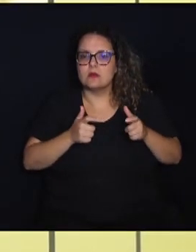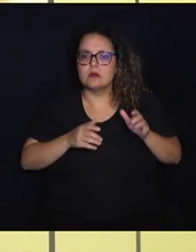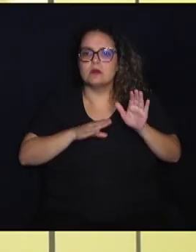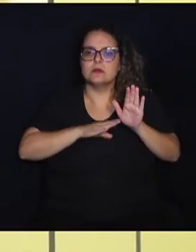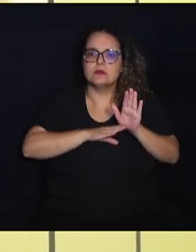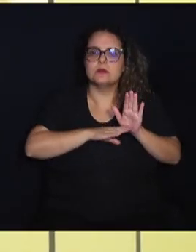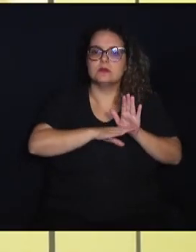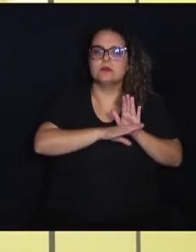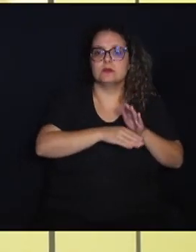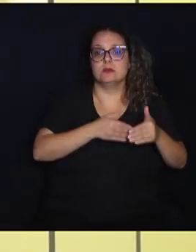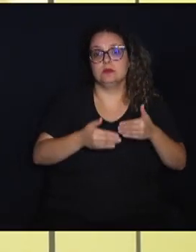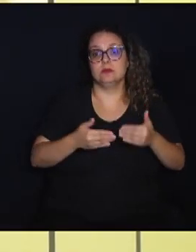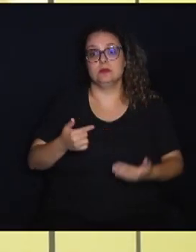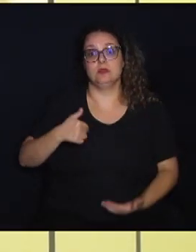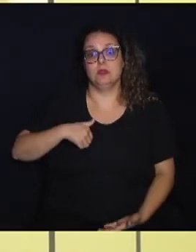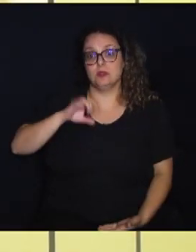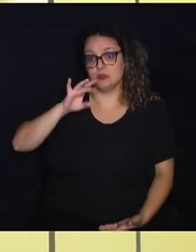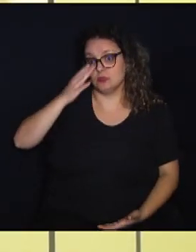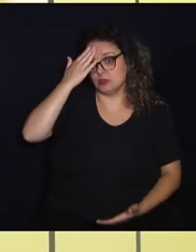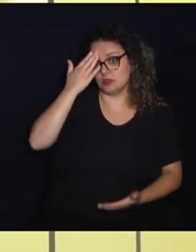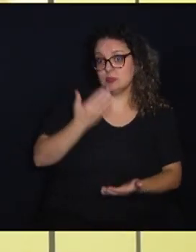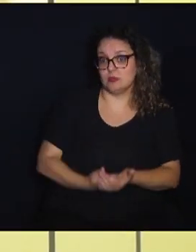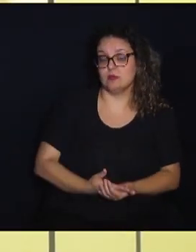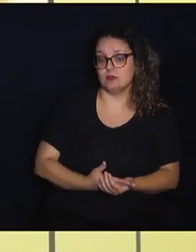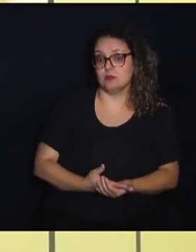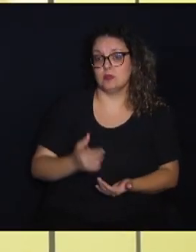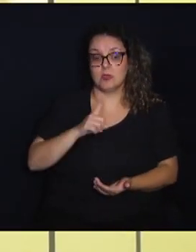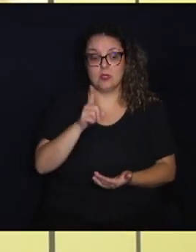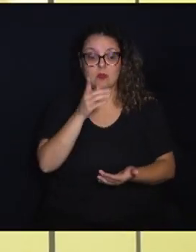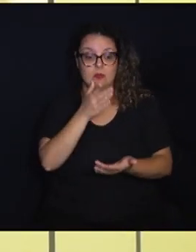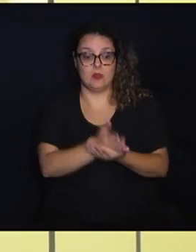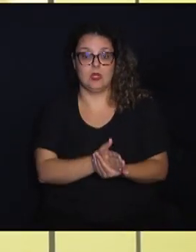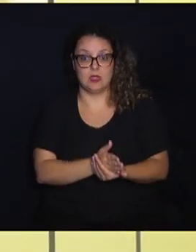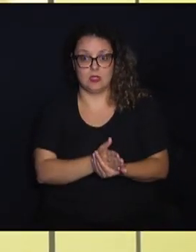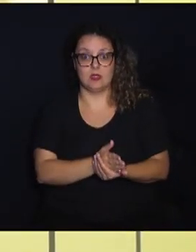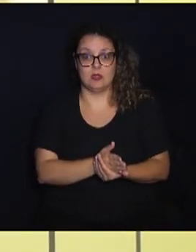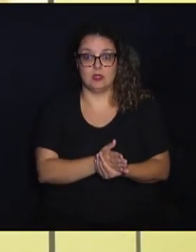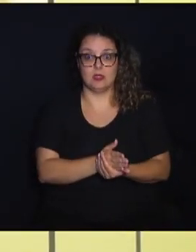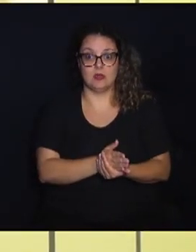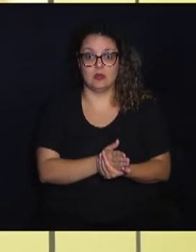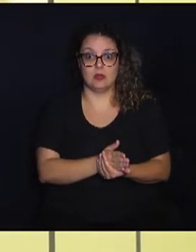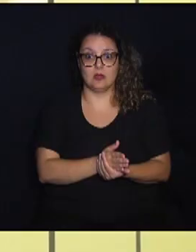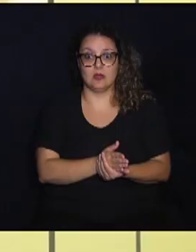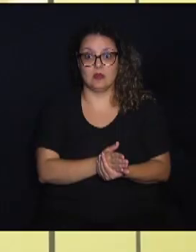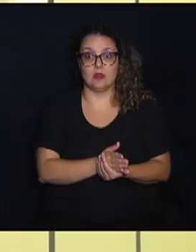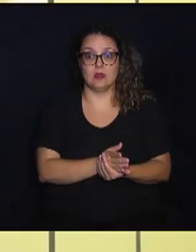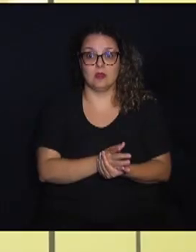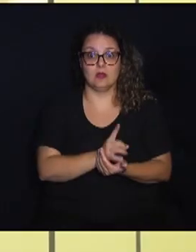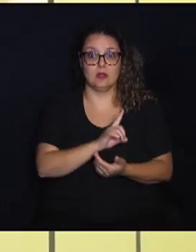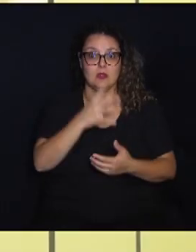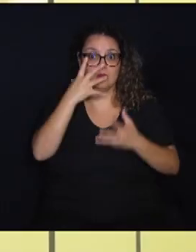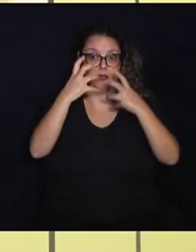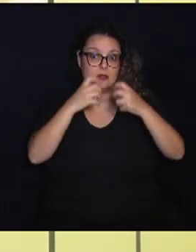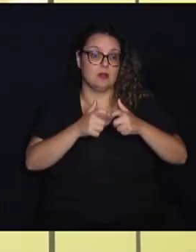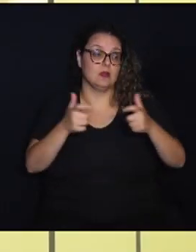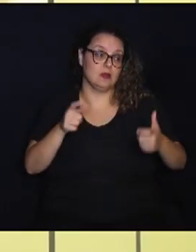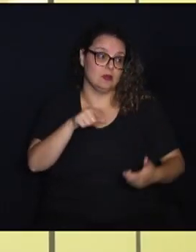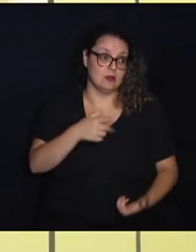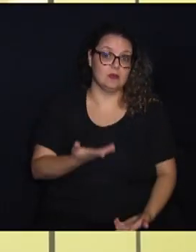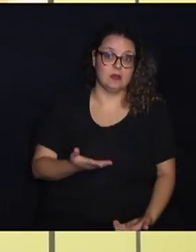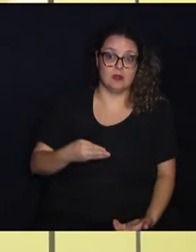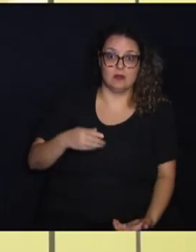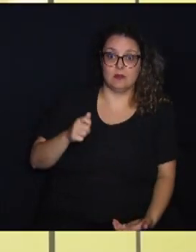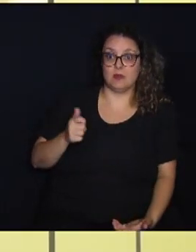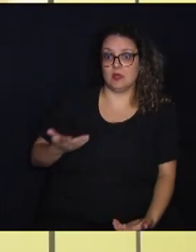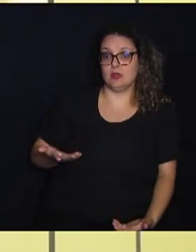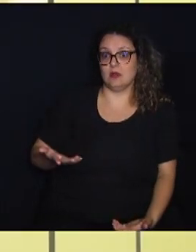né? Eu só acredito que não para aquele que não estressa demais, né, Má?